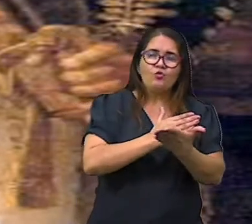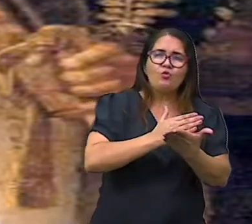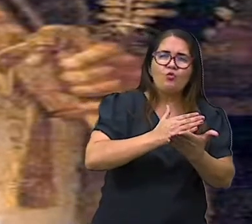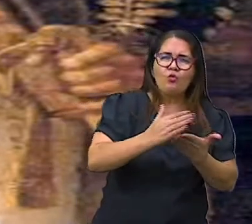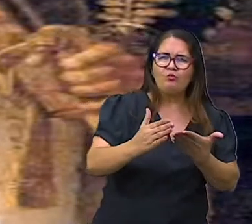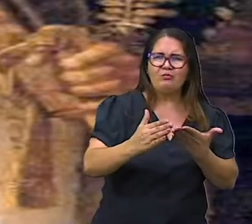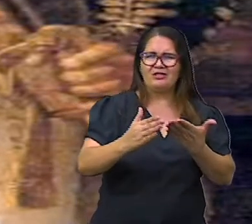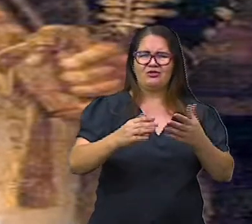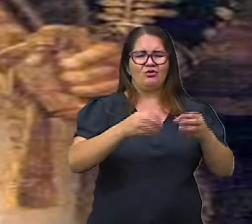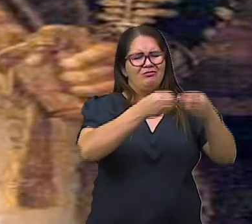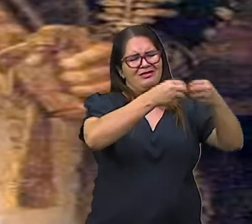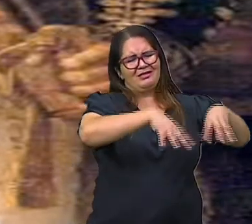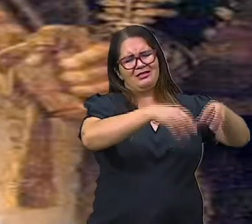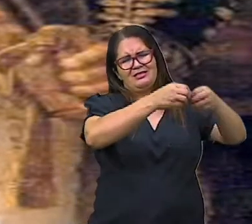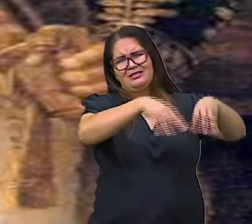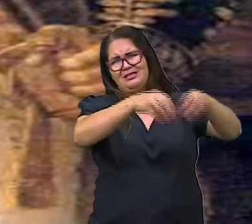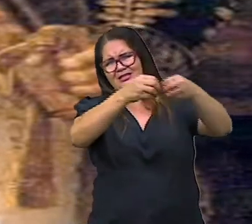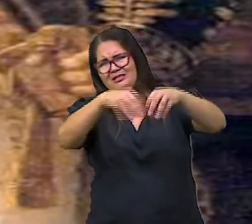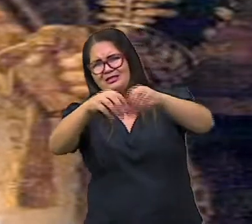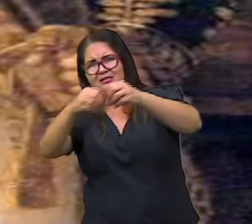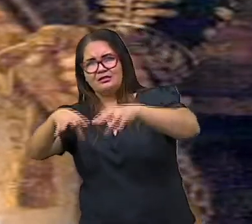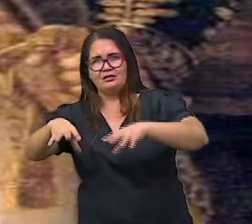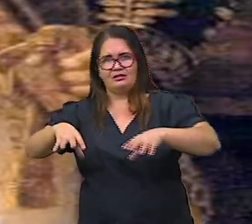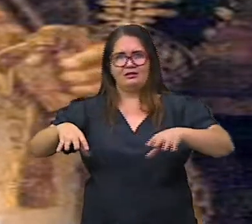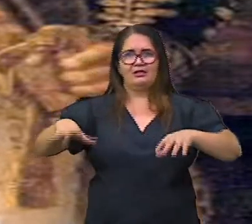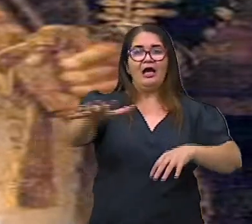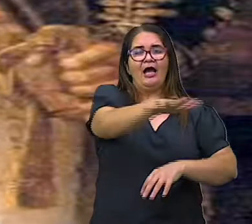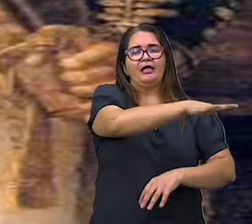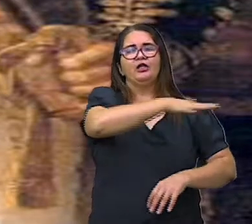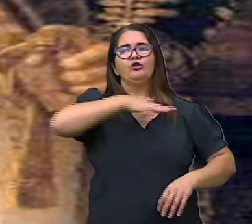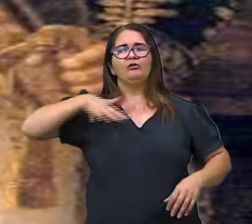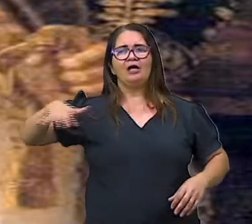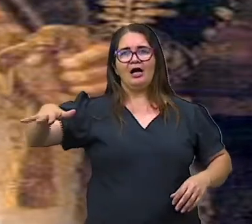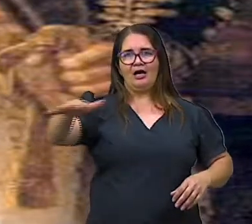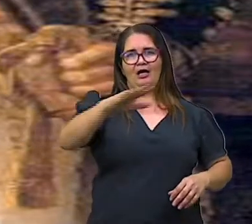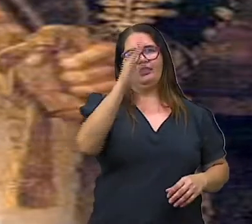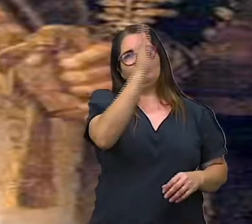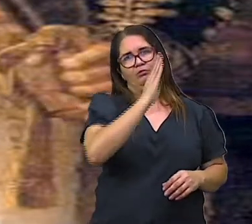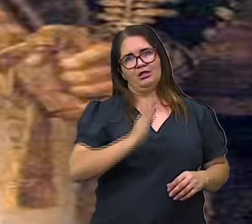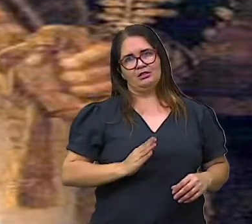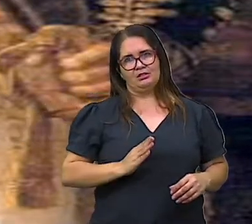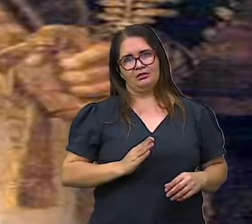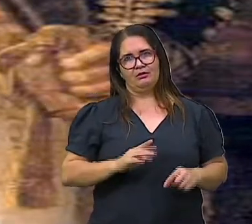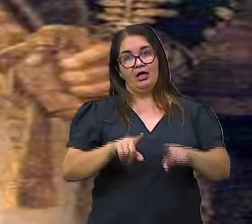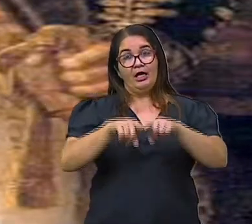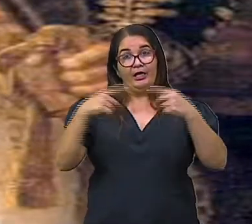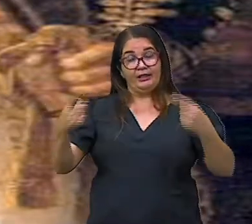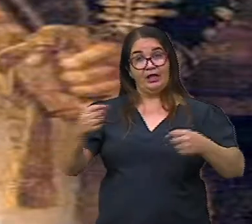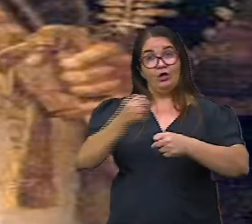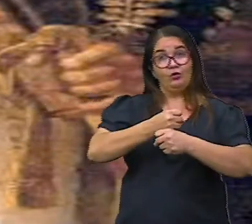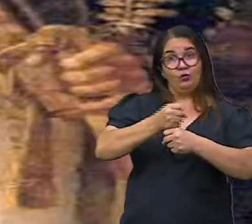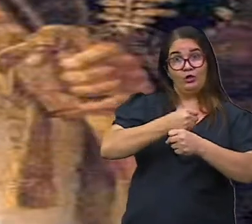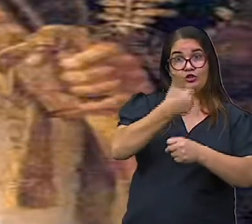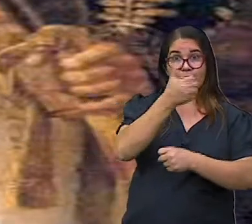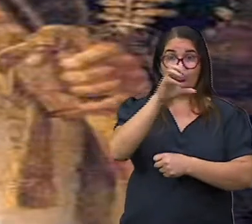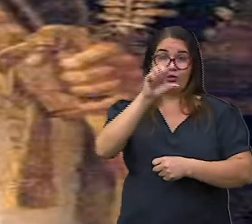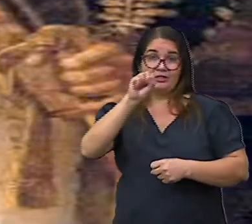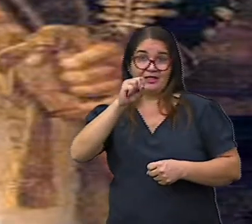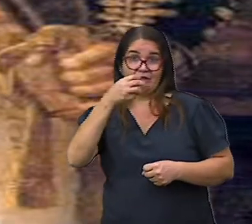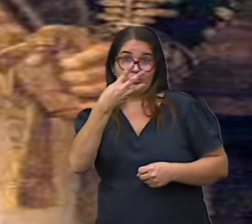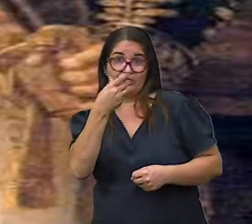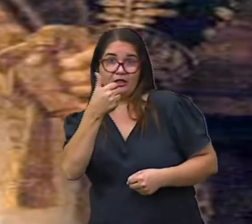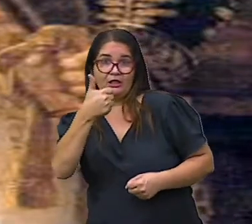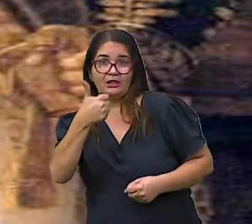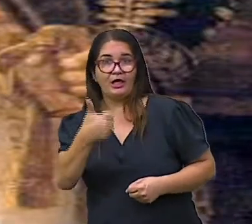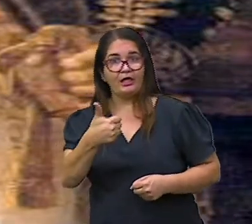Pressionado por diversos grupos insatisfeitos, Dom Pedro I renunciou ao trono em 1831 em favor